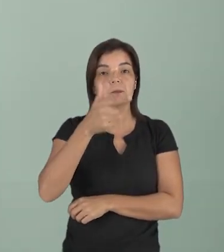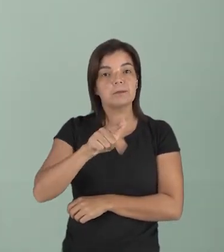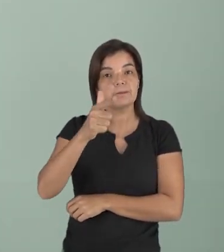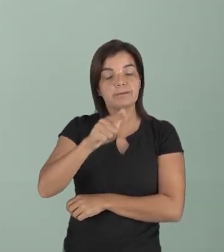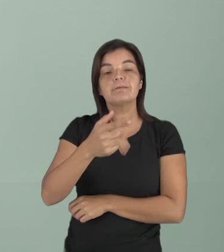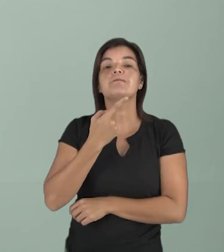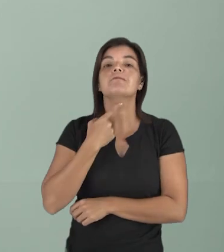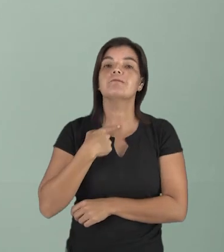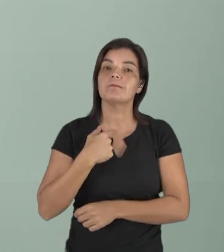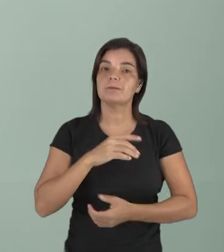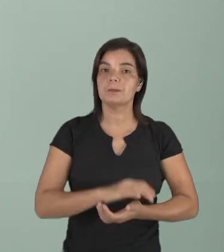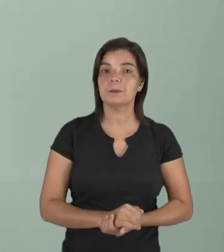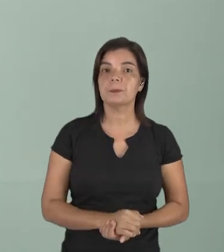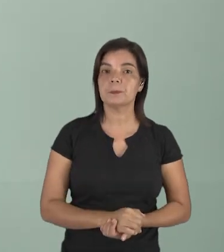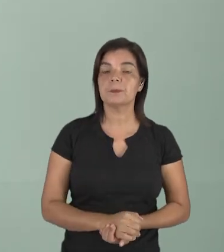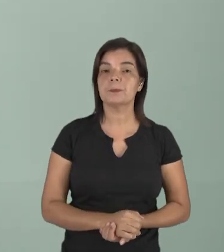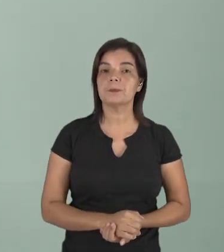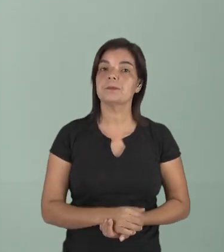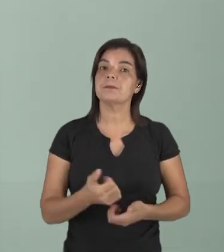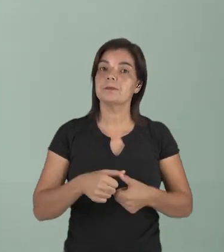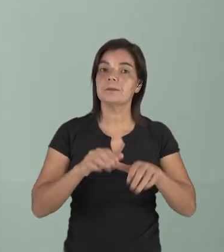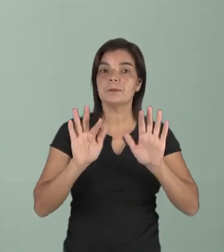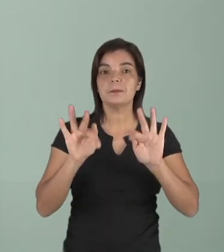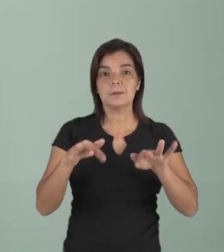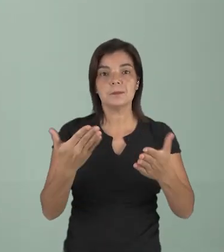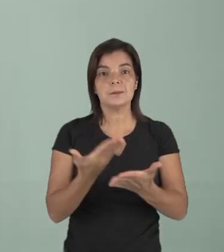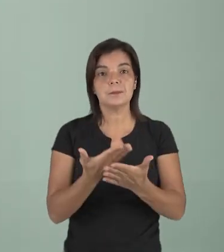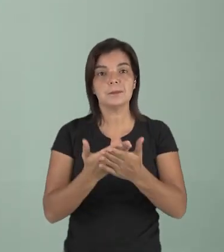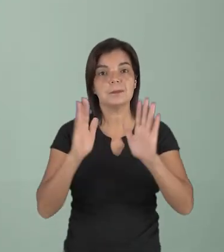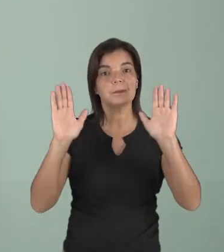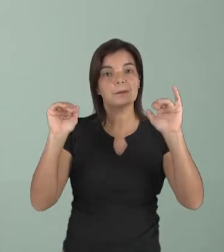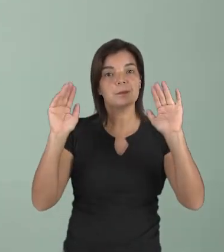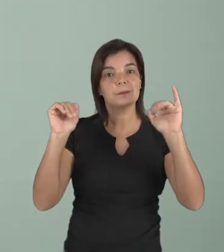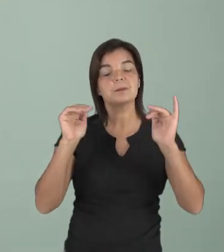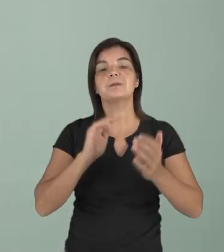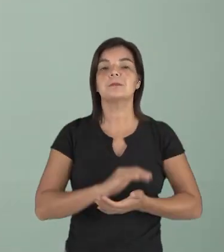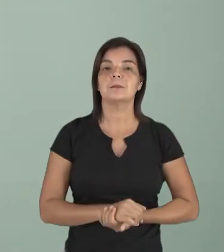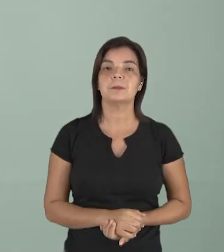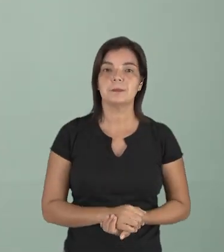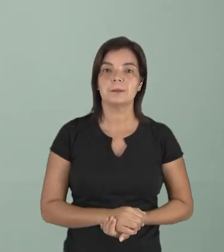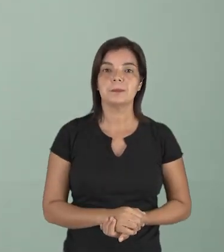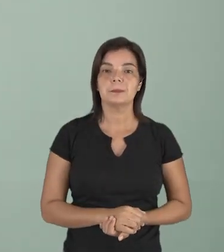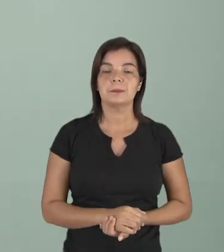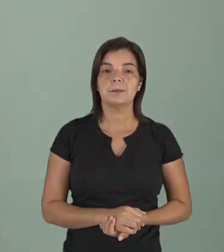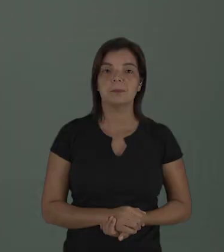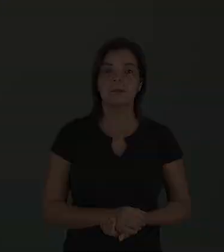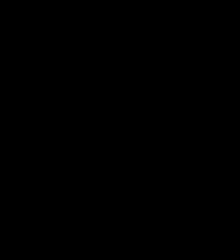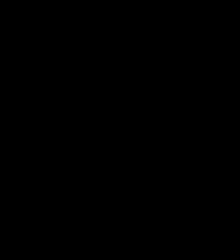quantas vezes vocês quiserem, tá bom? A gente vai ficando por aqui, tchau, tchau e até uma próxima.